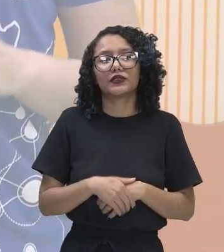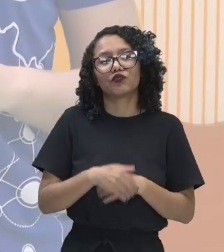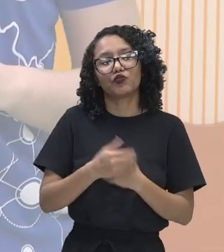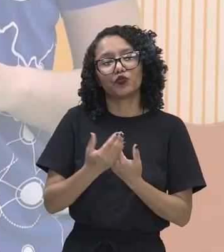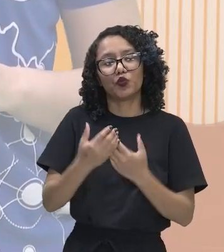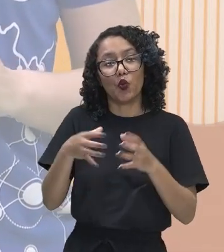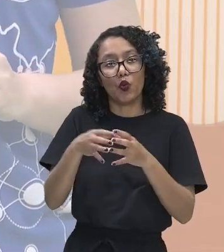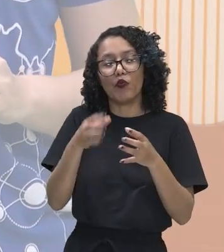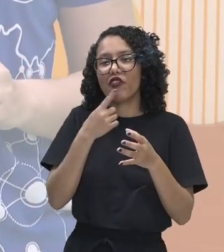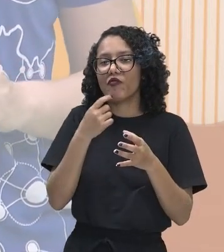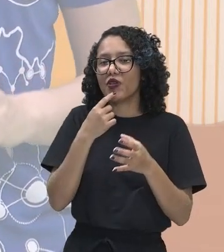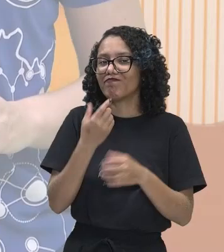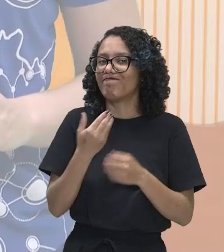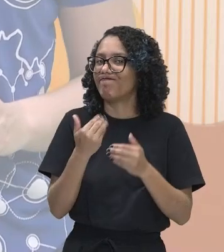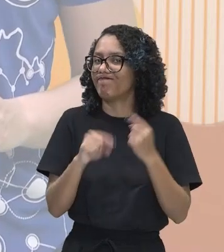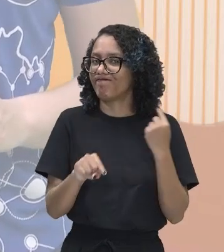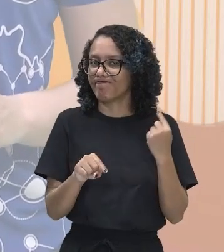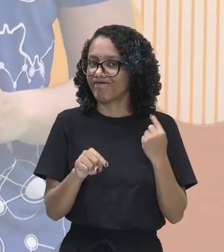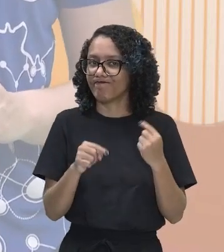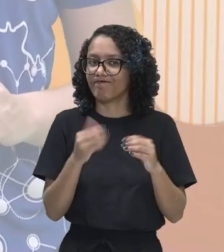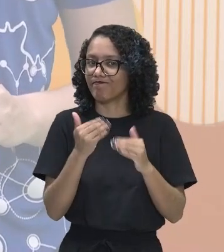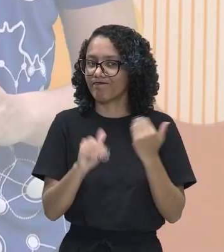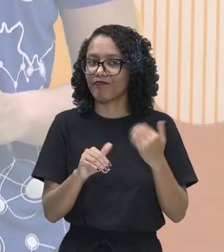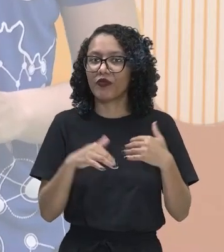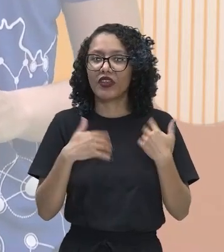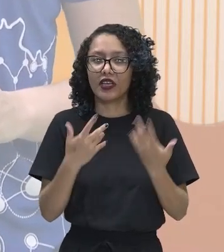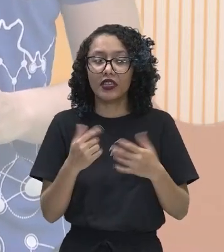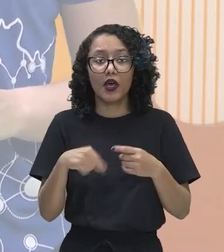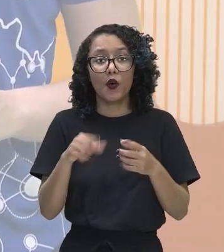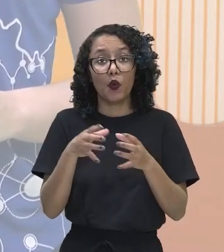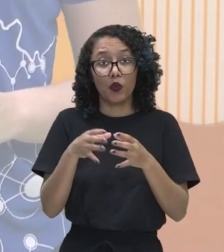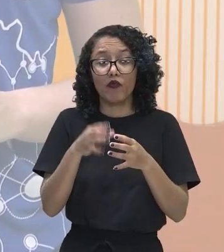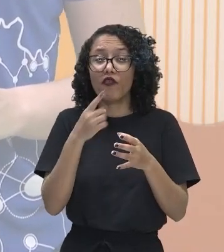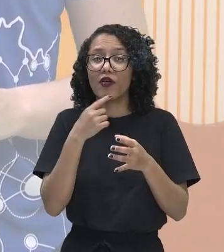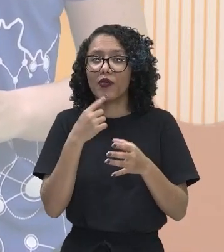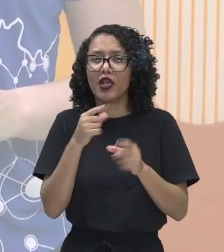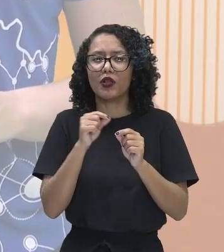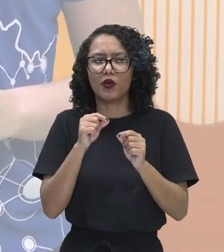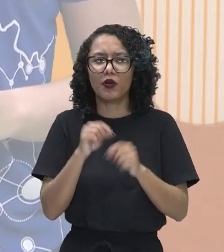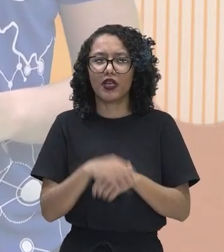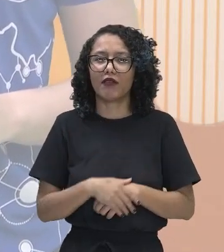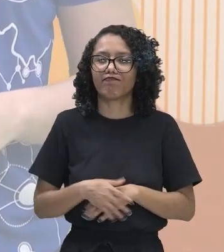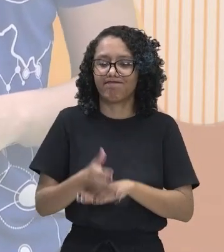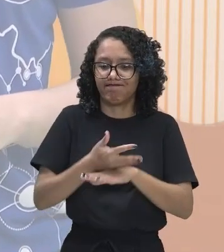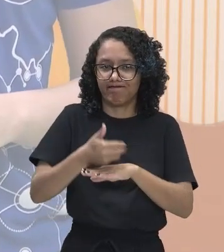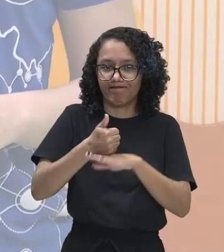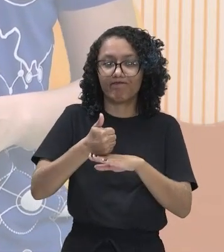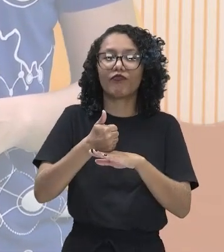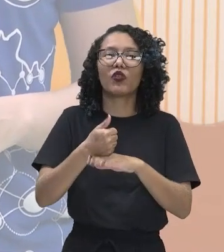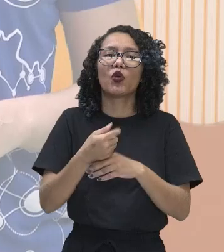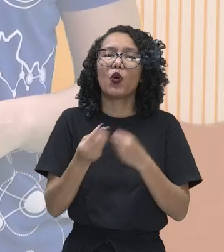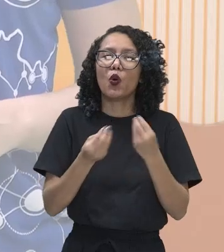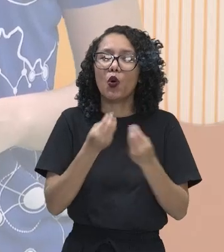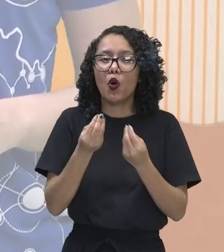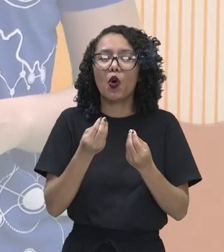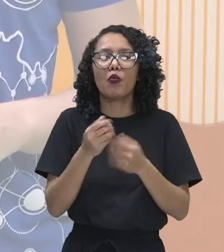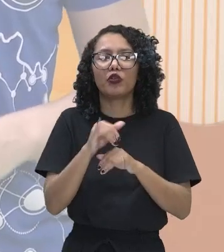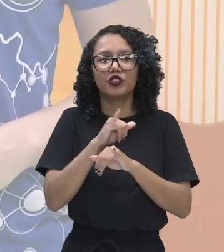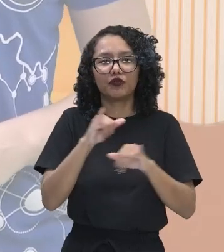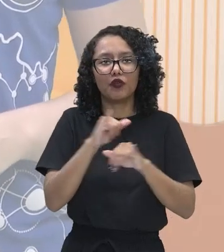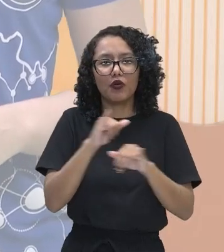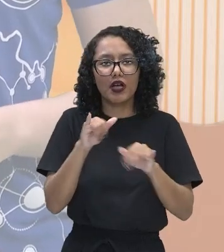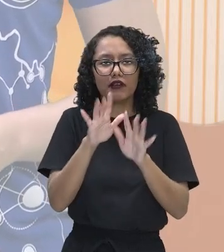Então, dessa forma, os bolcheviques tomaram o poder com o lema paz, terra e pão,